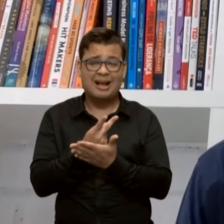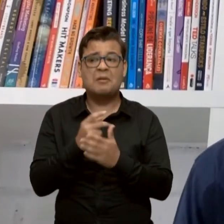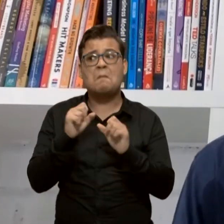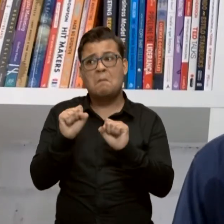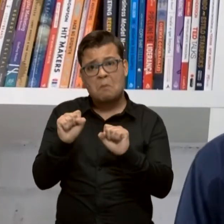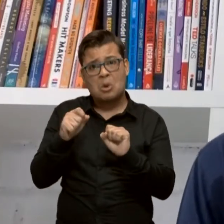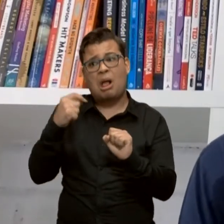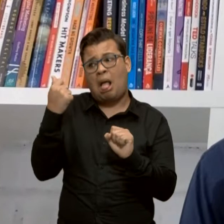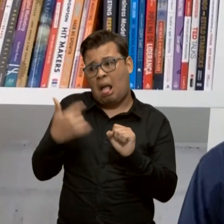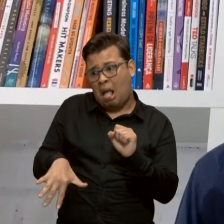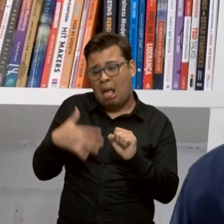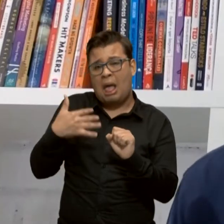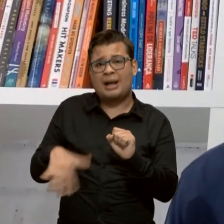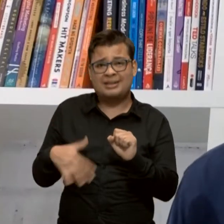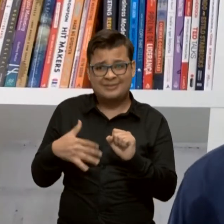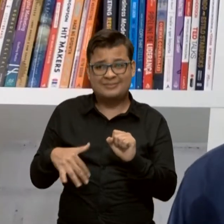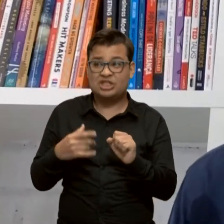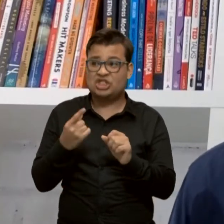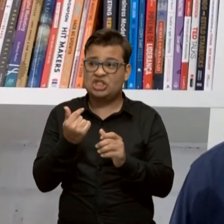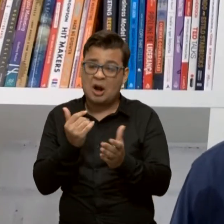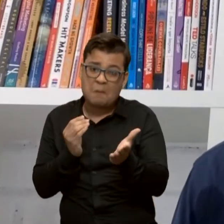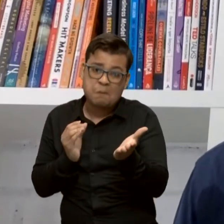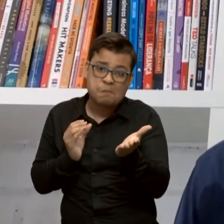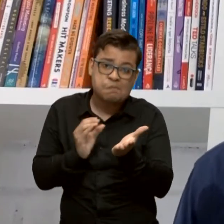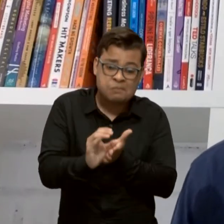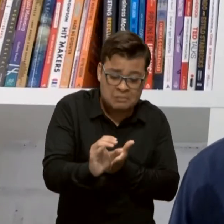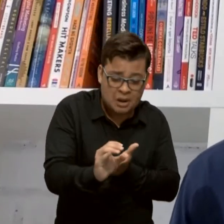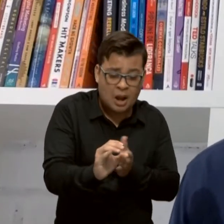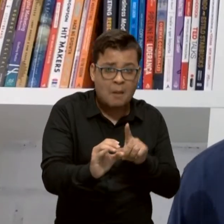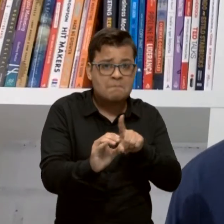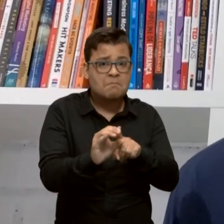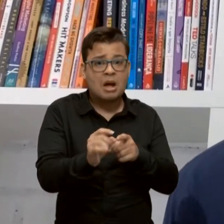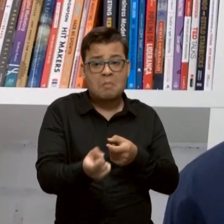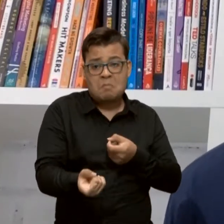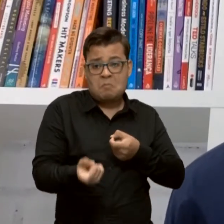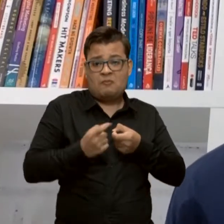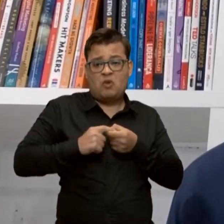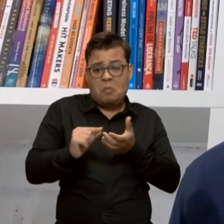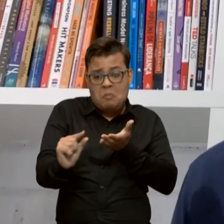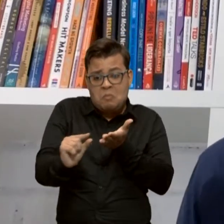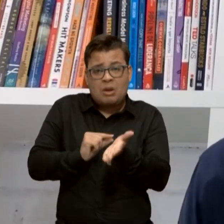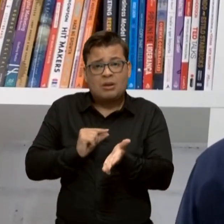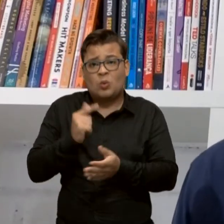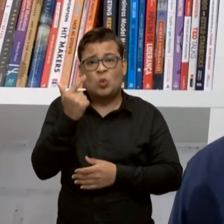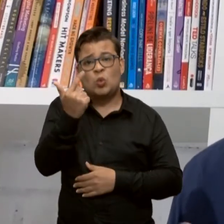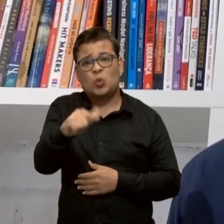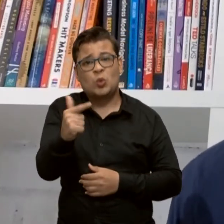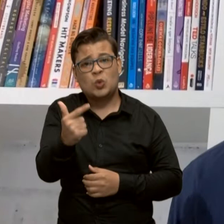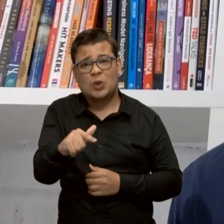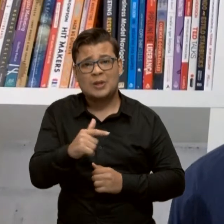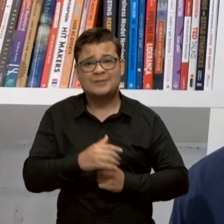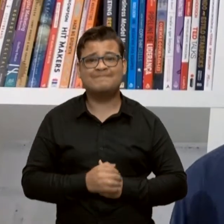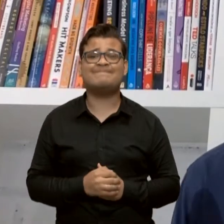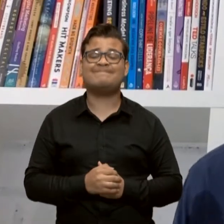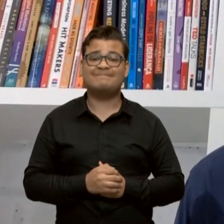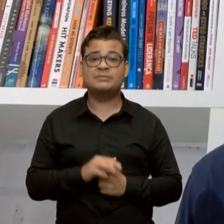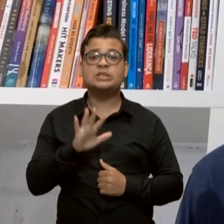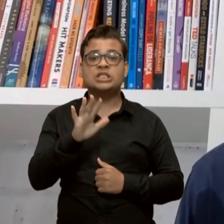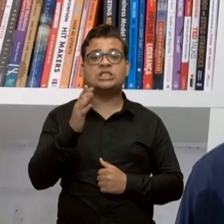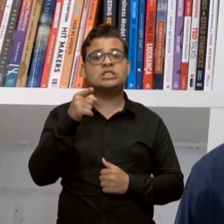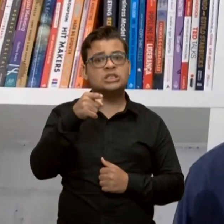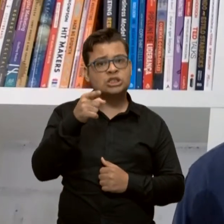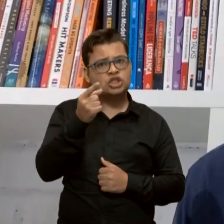porque investe um dinheiro e não tem o retorno. Então, um dinheiro bem investido que não precisa ser muito, mas se